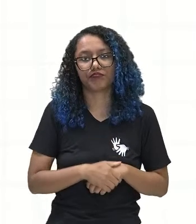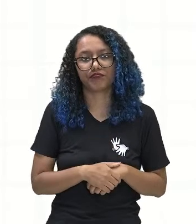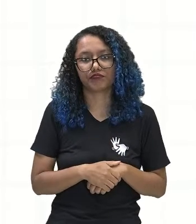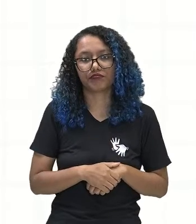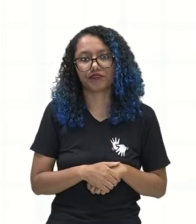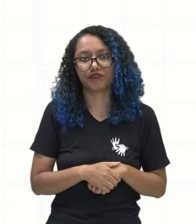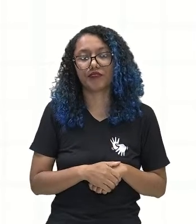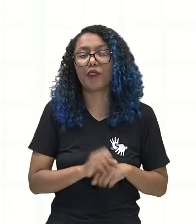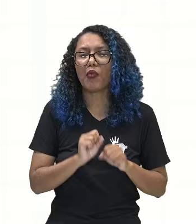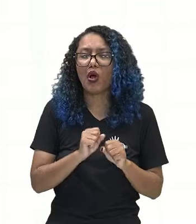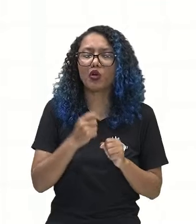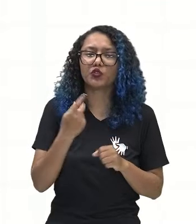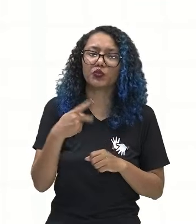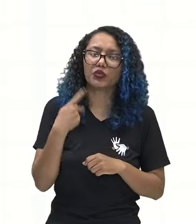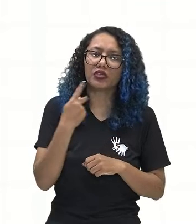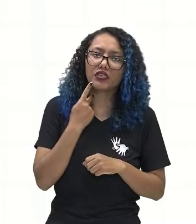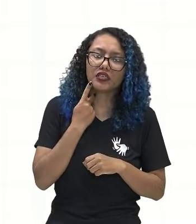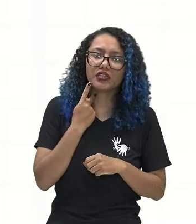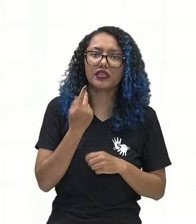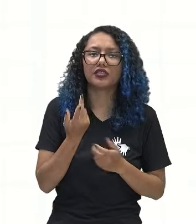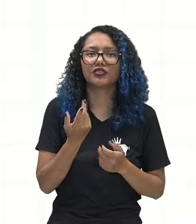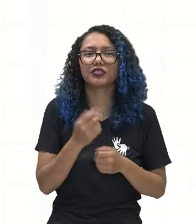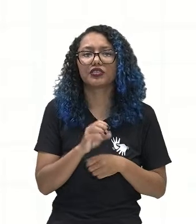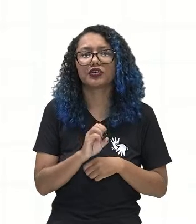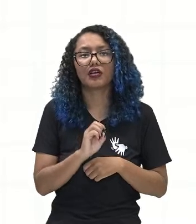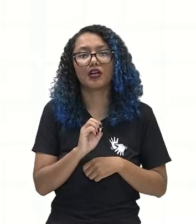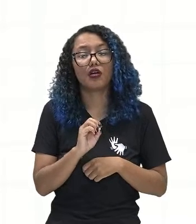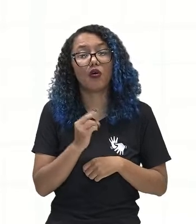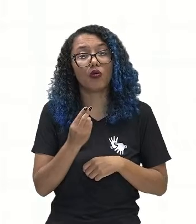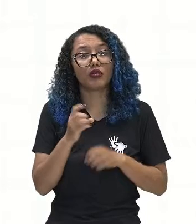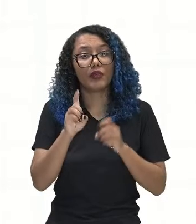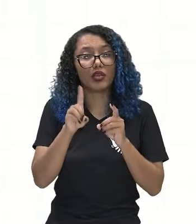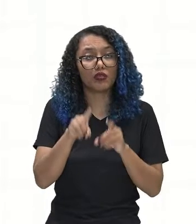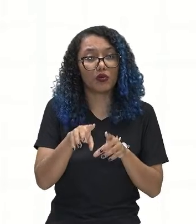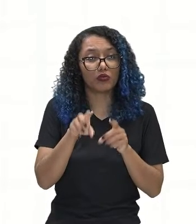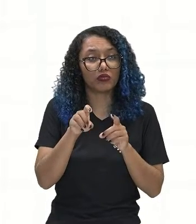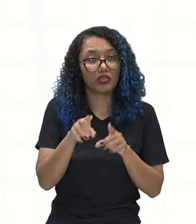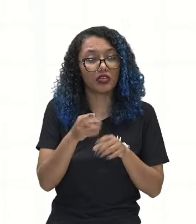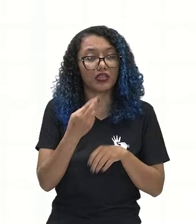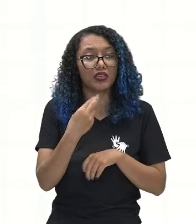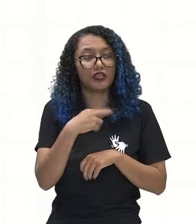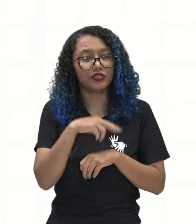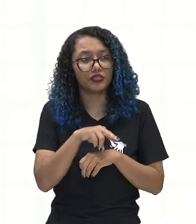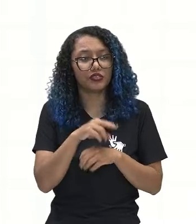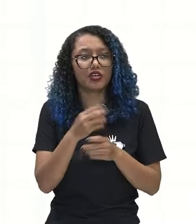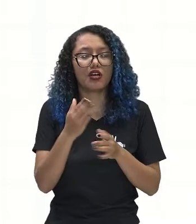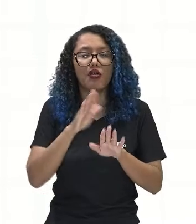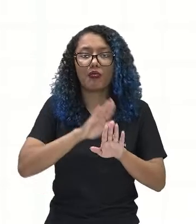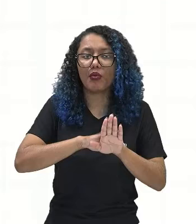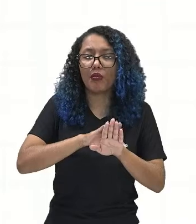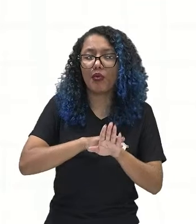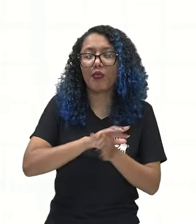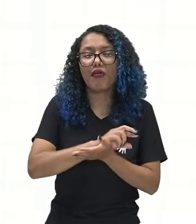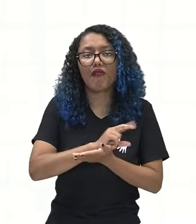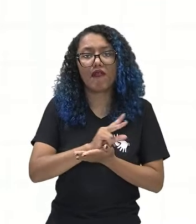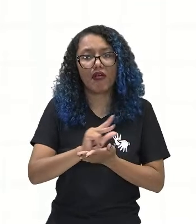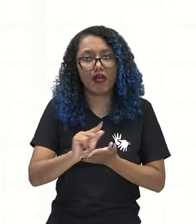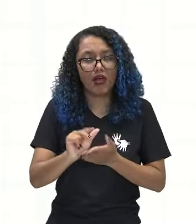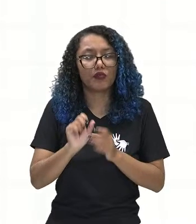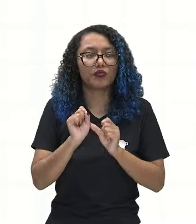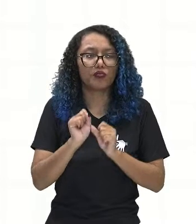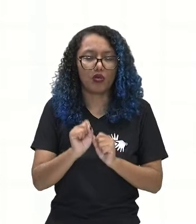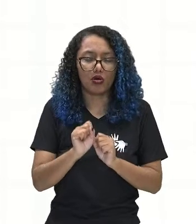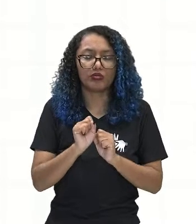ser política, né? Pode ser uma doutrina, pode ser religiosa, pode ser ideológica, certo? Então,